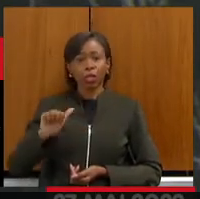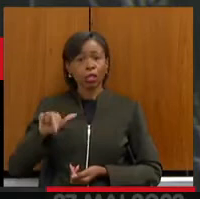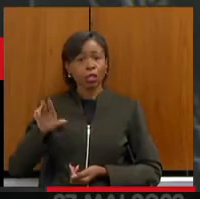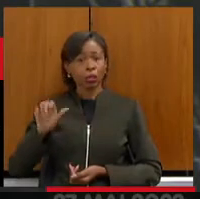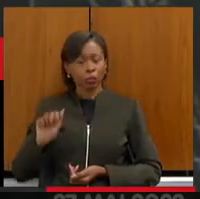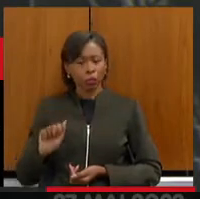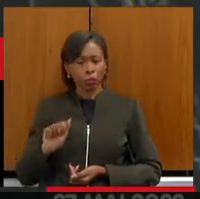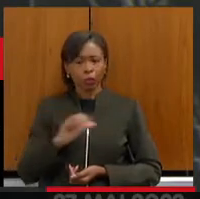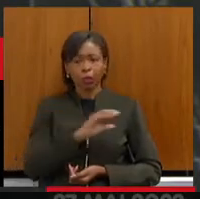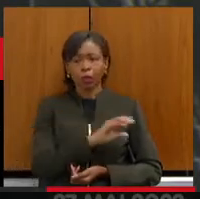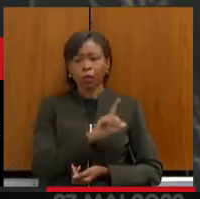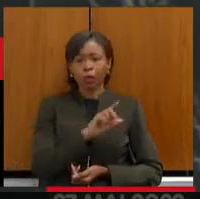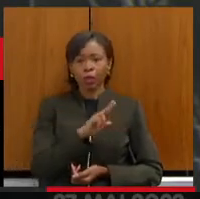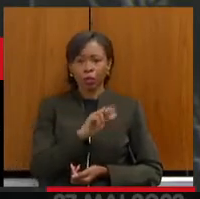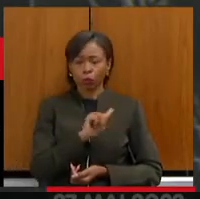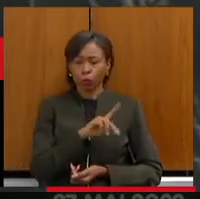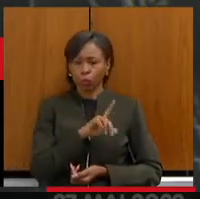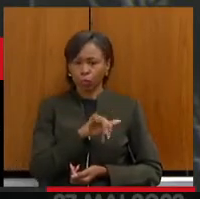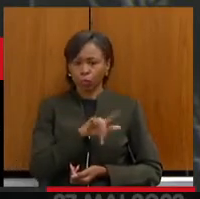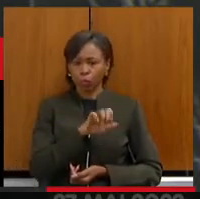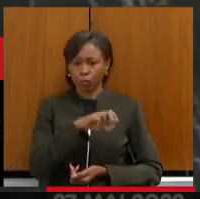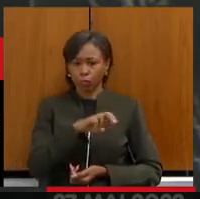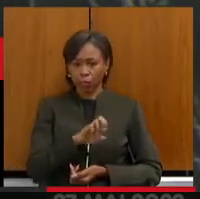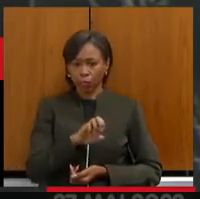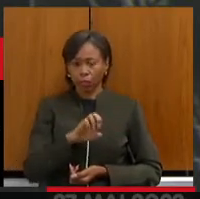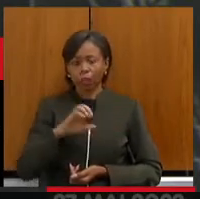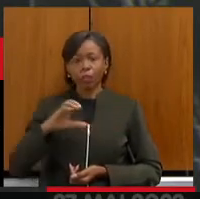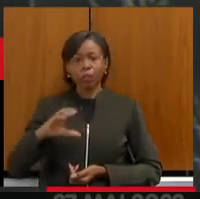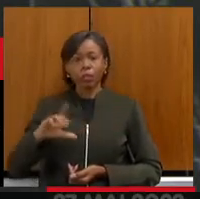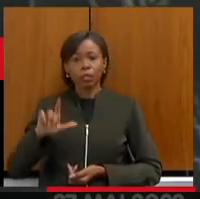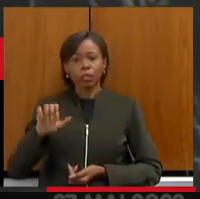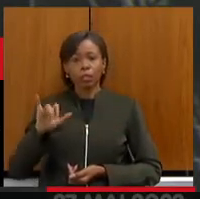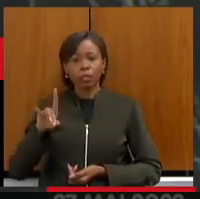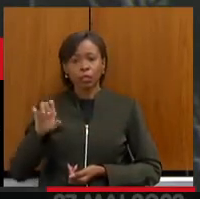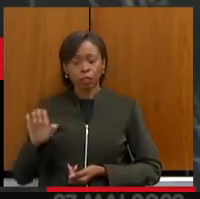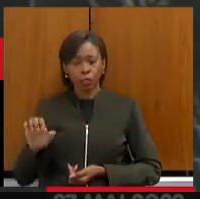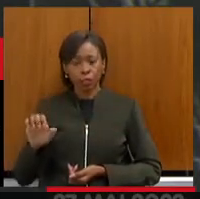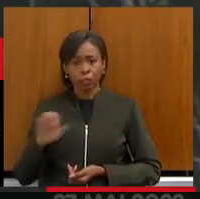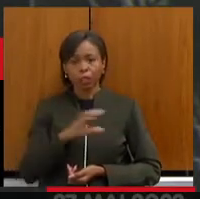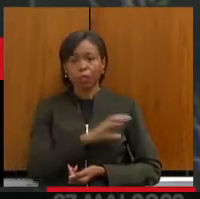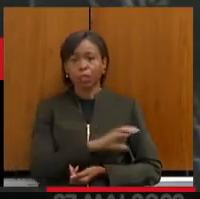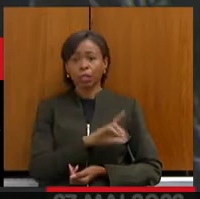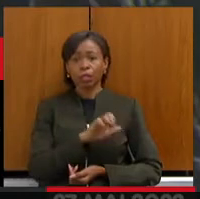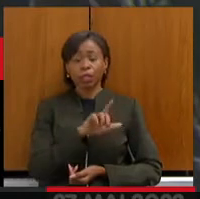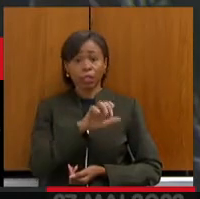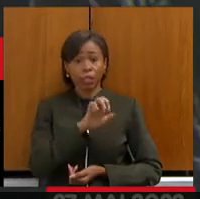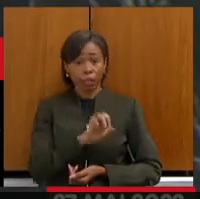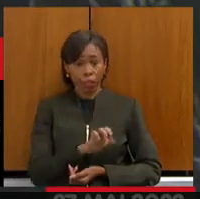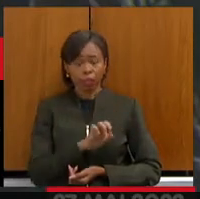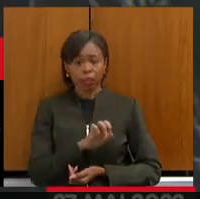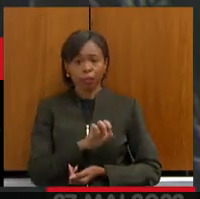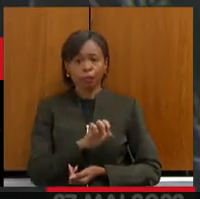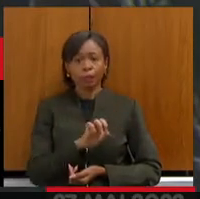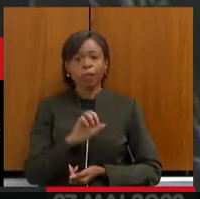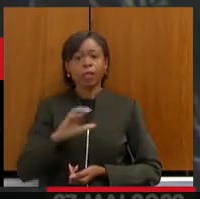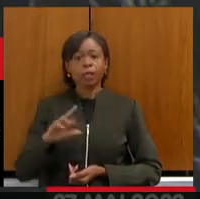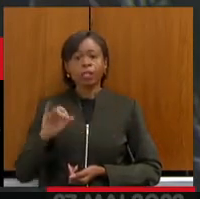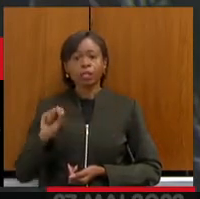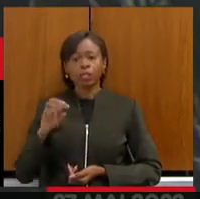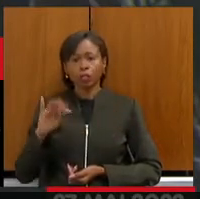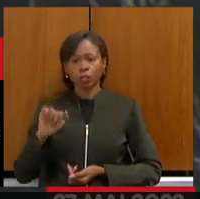Claudilene da Costa Ramalho Cleide Marcelo dos Reis Rodrigues Cleide Maria dos Santos Vieira